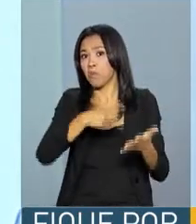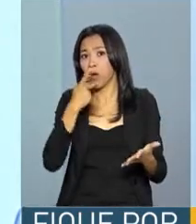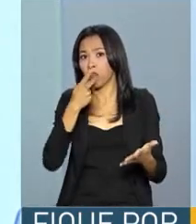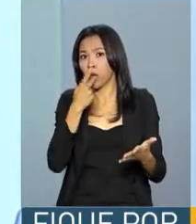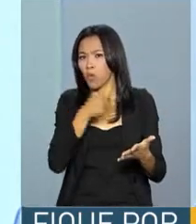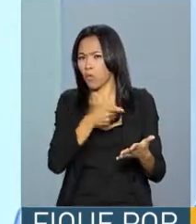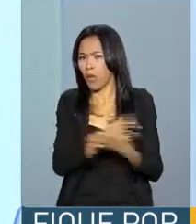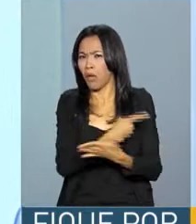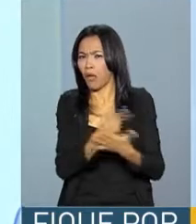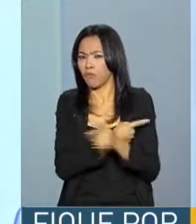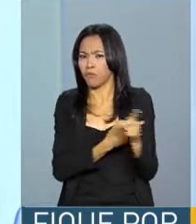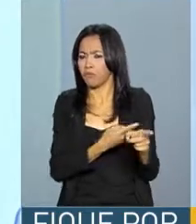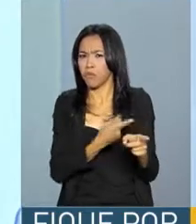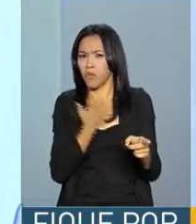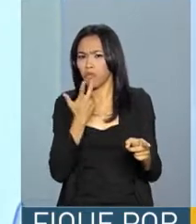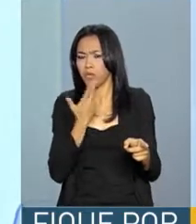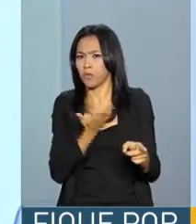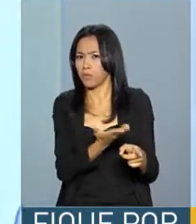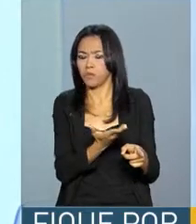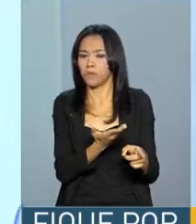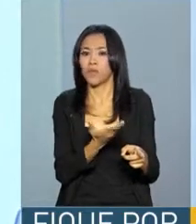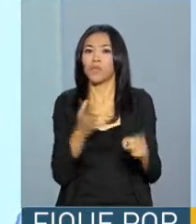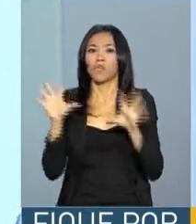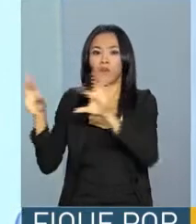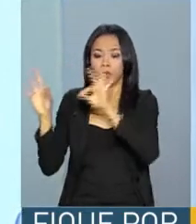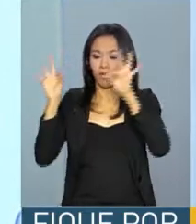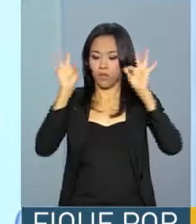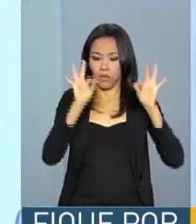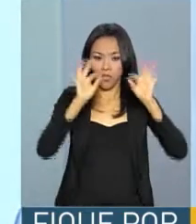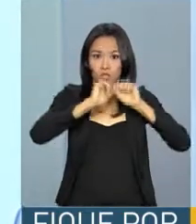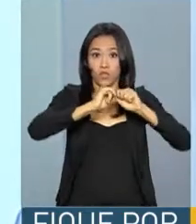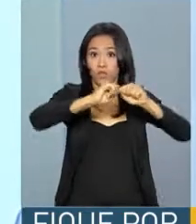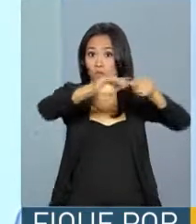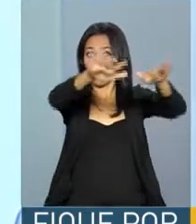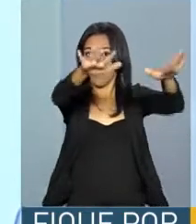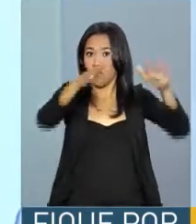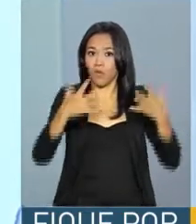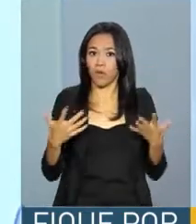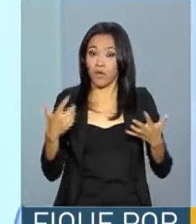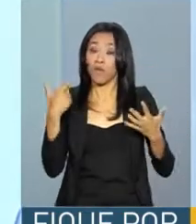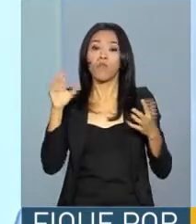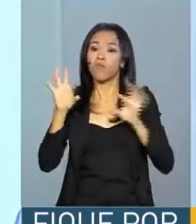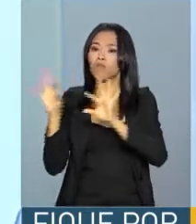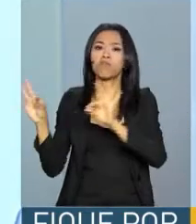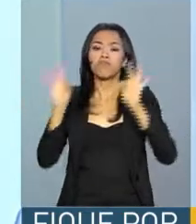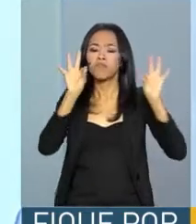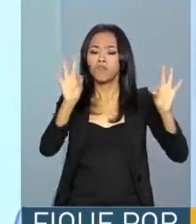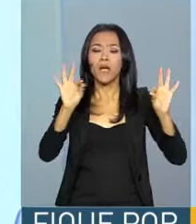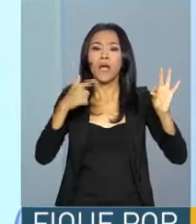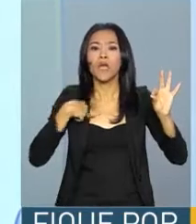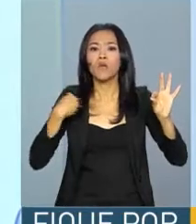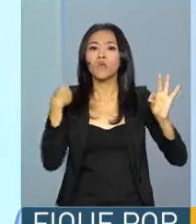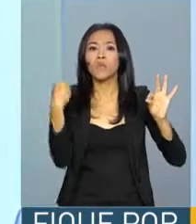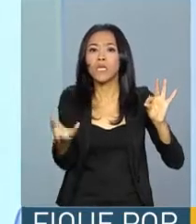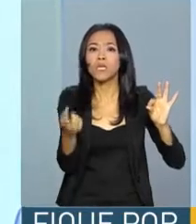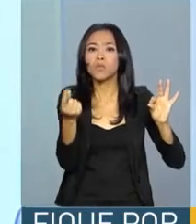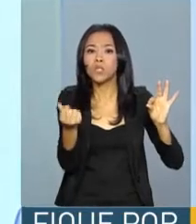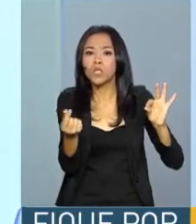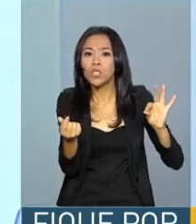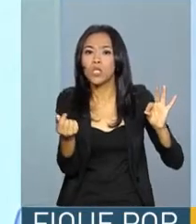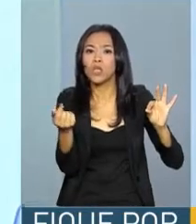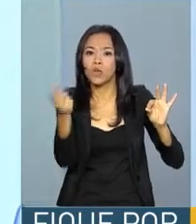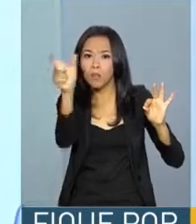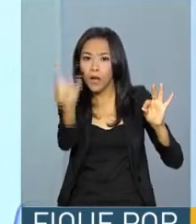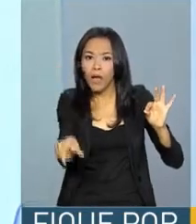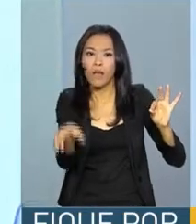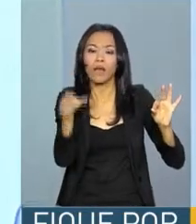dizer o seguinte, a frase que foi levada a público no primeiro momento foi esta: eu estou dando dinheiro para o